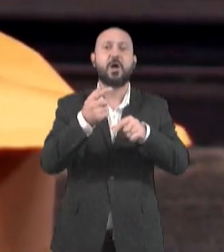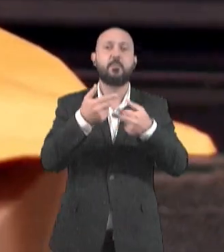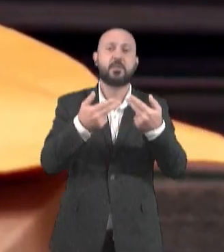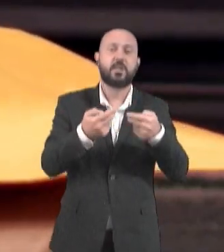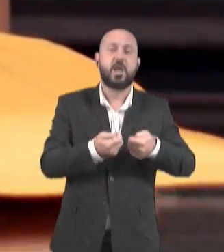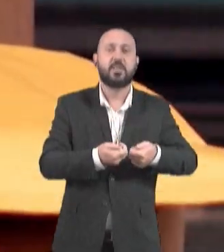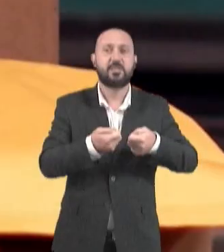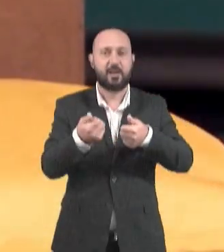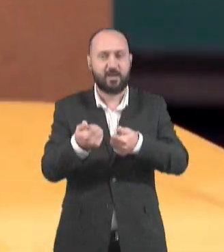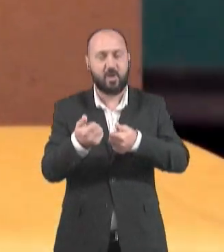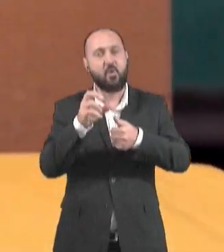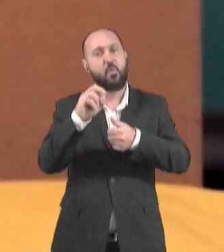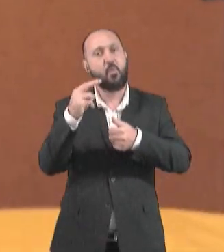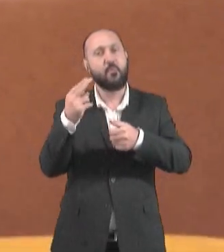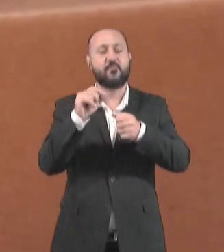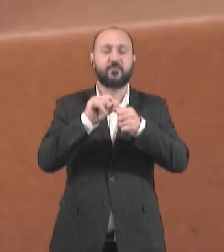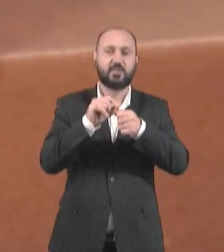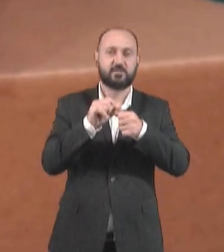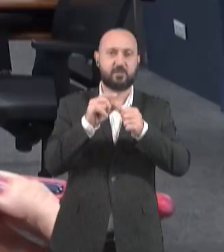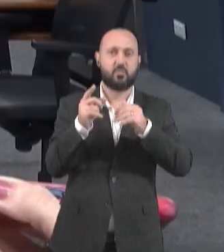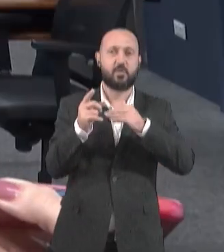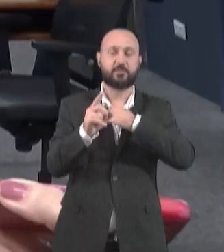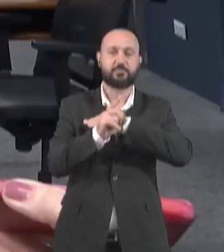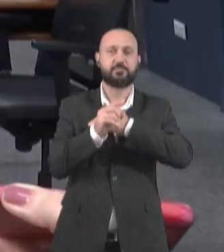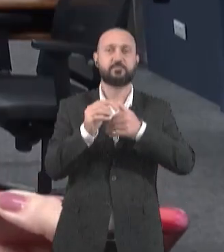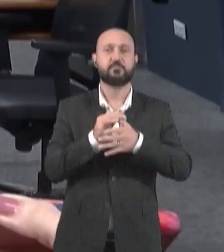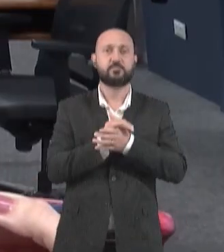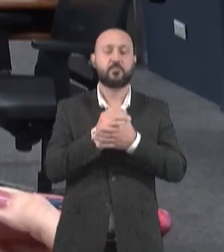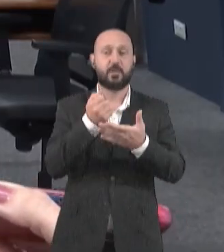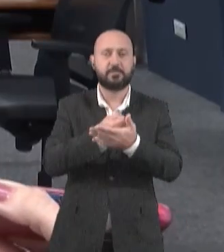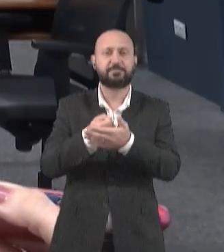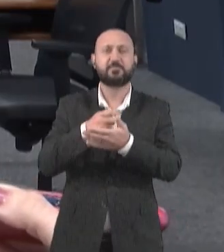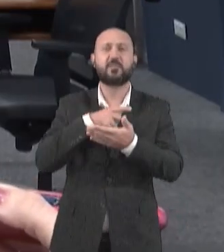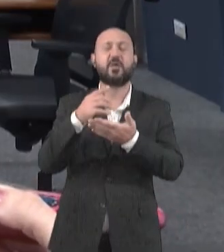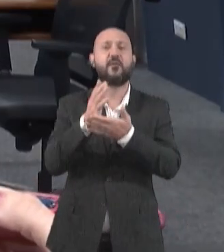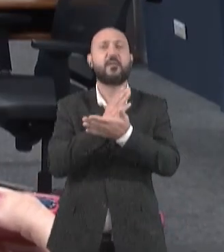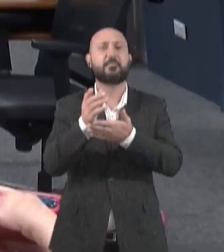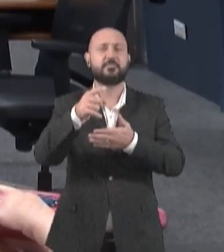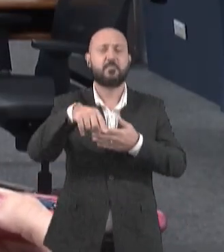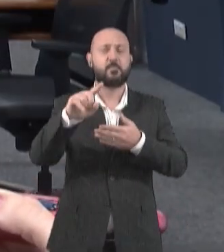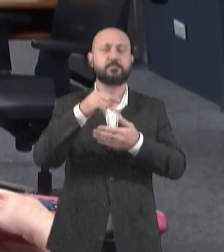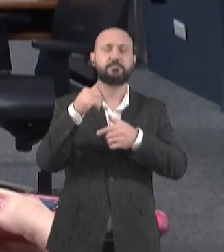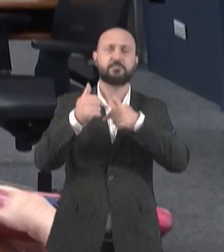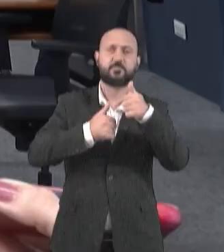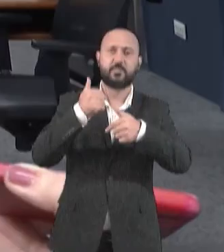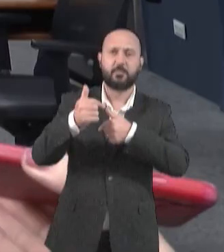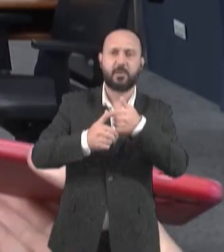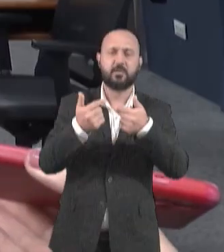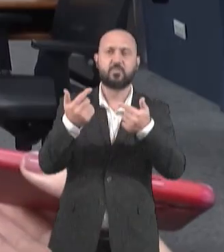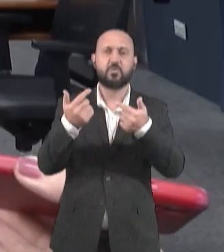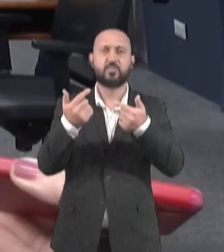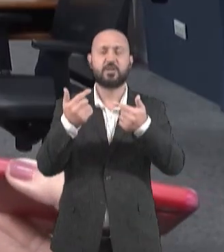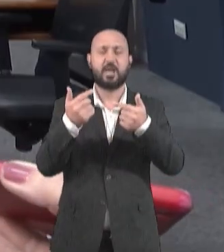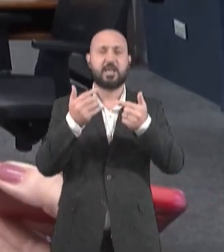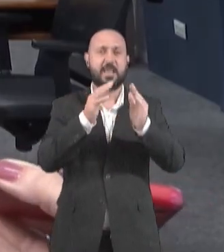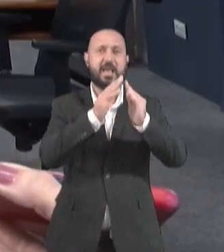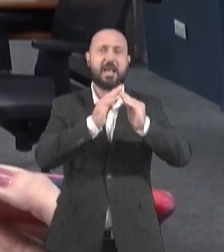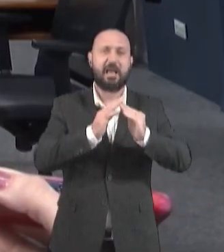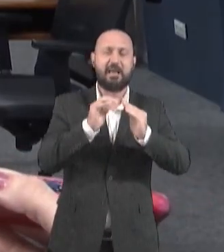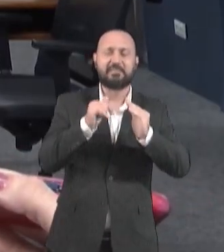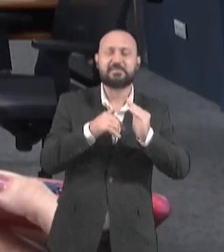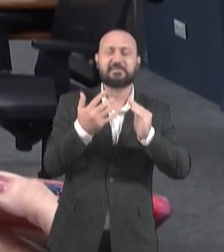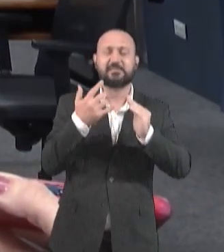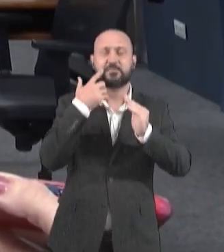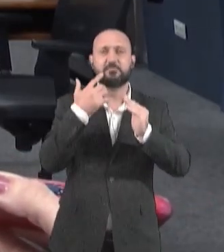entrega dos produtos ou realização dos serviços. Garanto que já aconteceu com alguém, com um trabalhador, com a dona de casa,